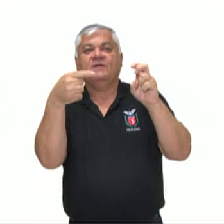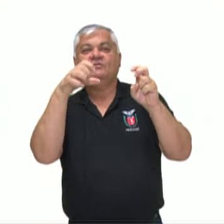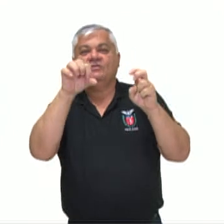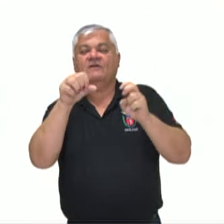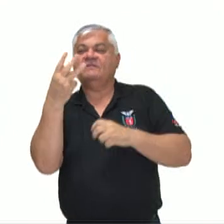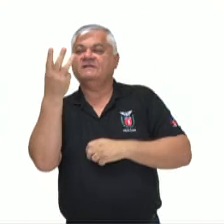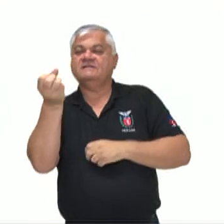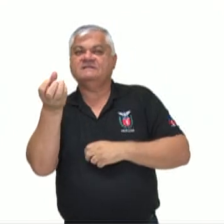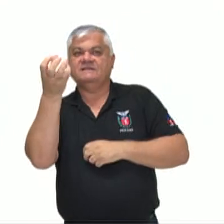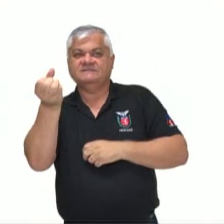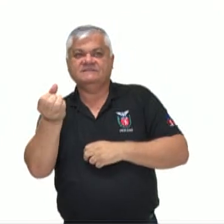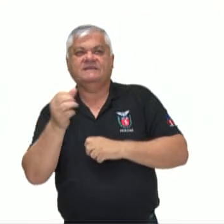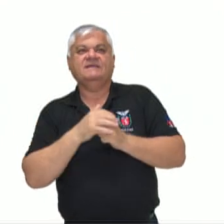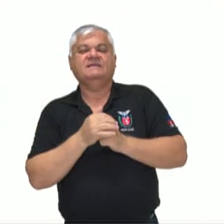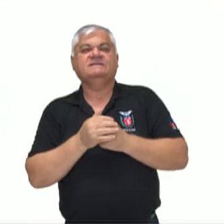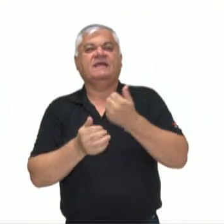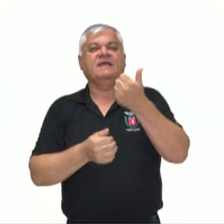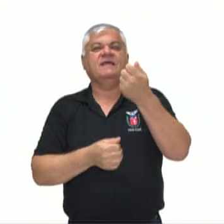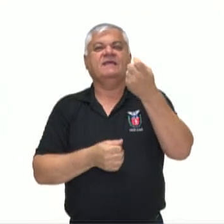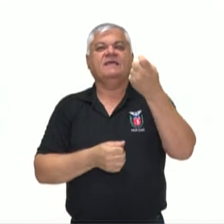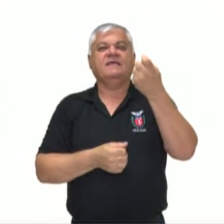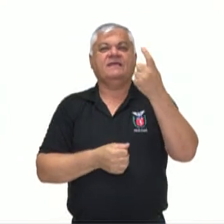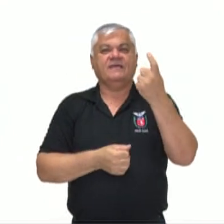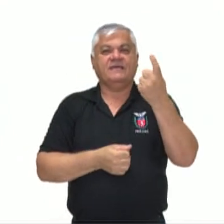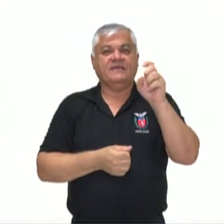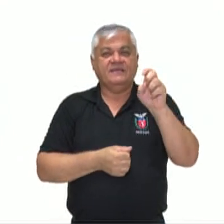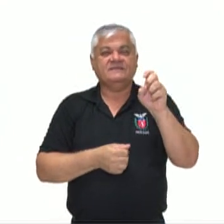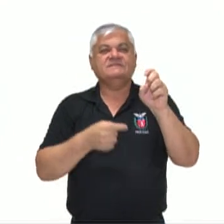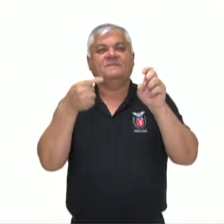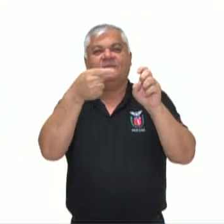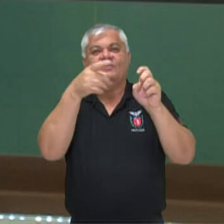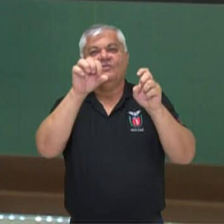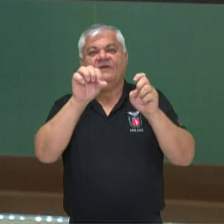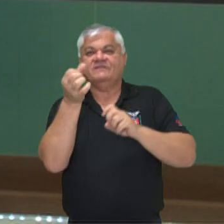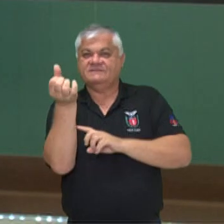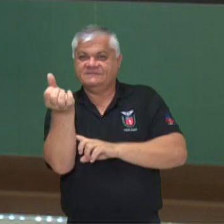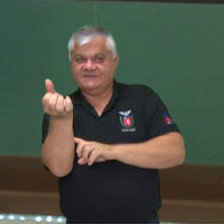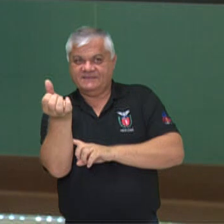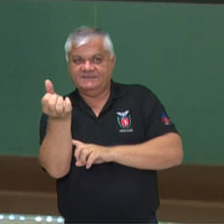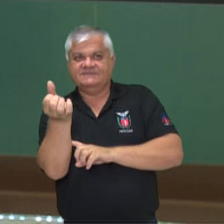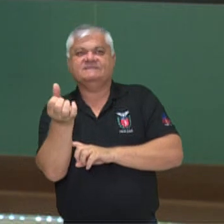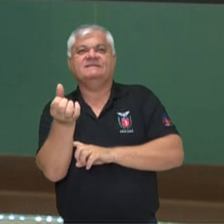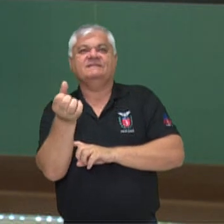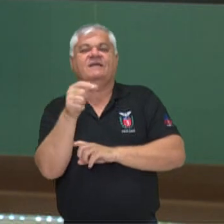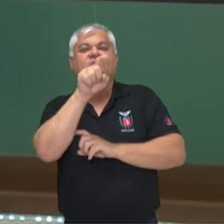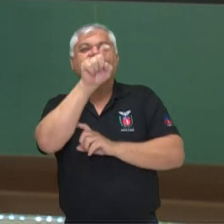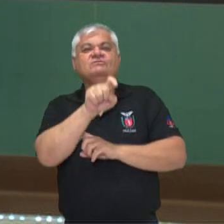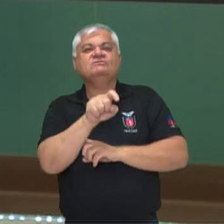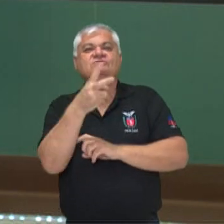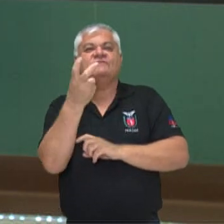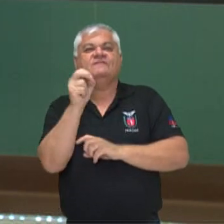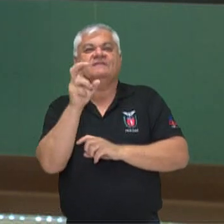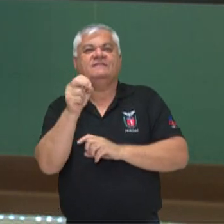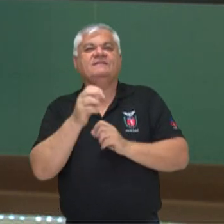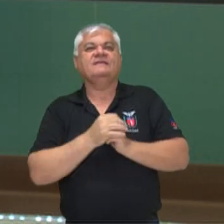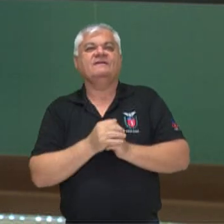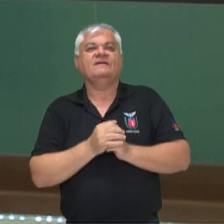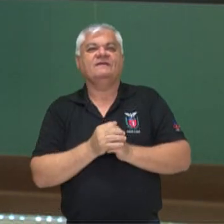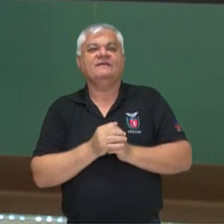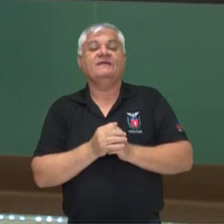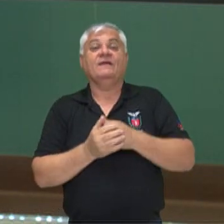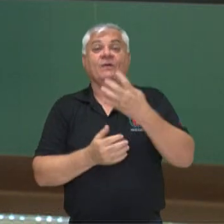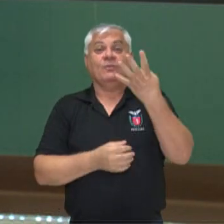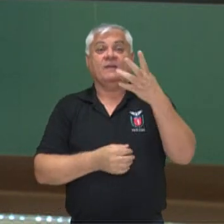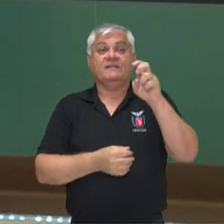filho. E se eu trocar por 20, 45 menos 15 dá 30, aqui é 20, né, gente? 45